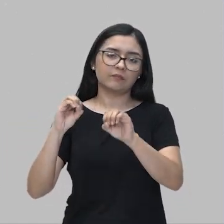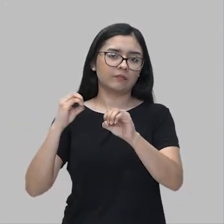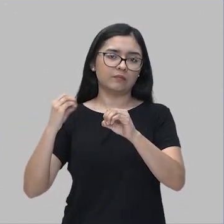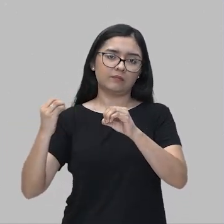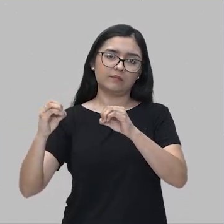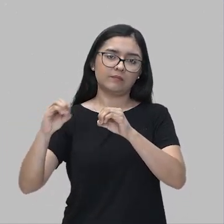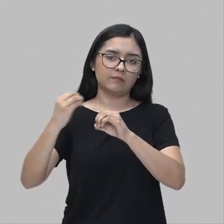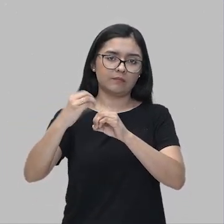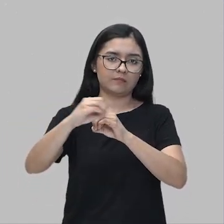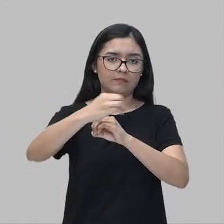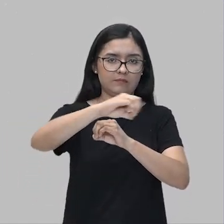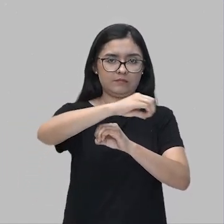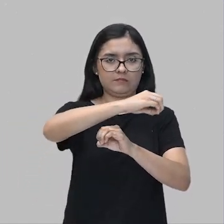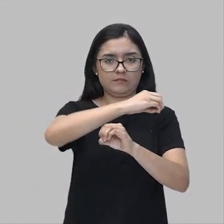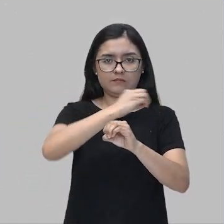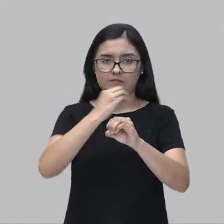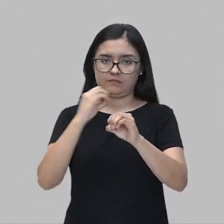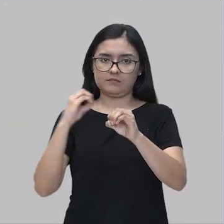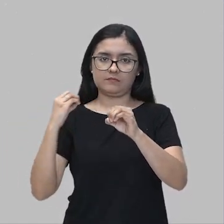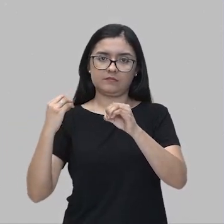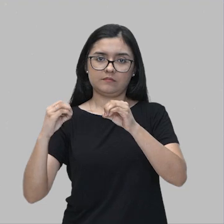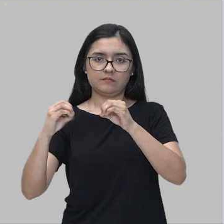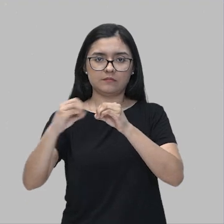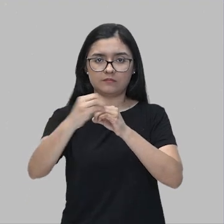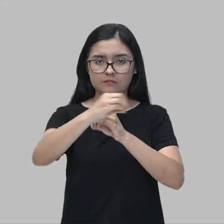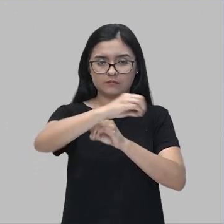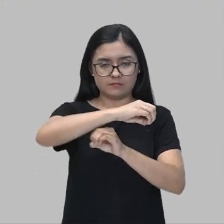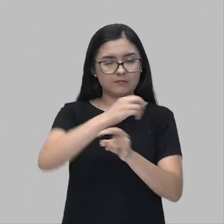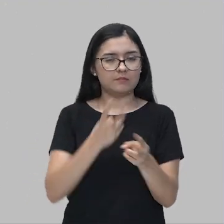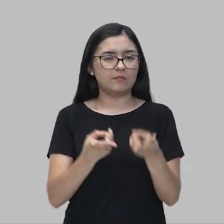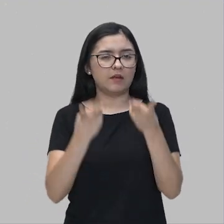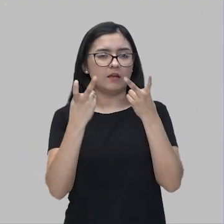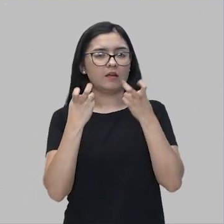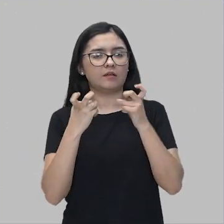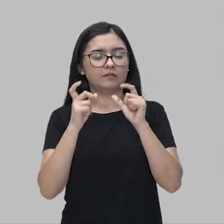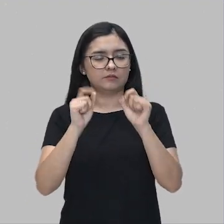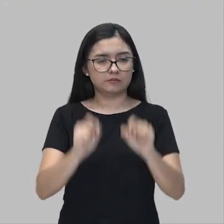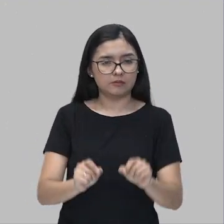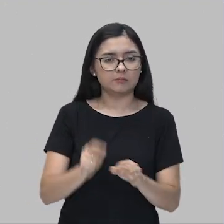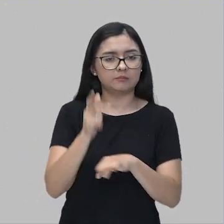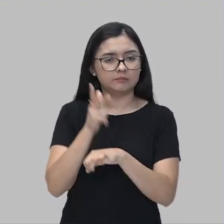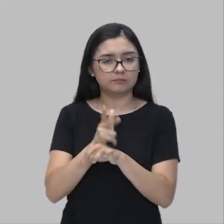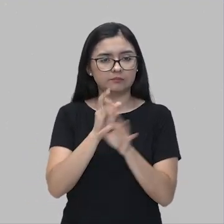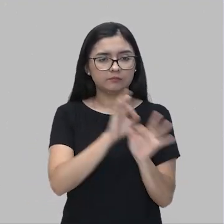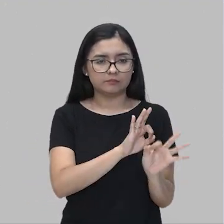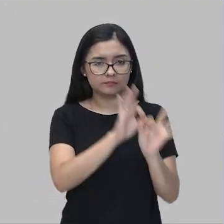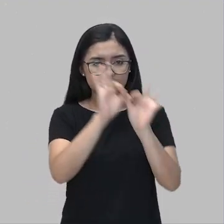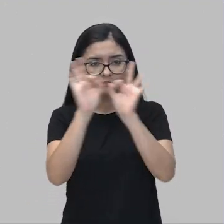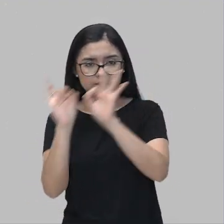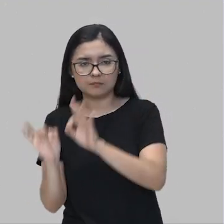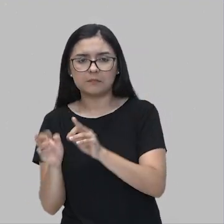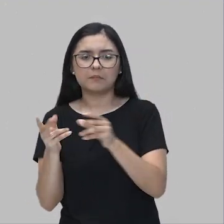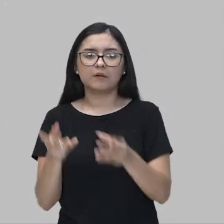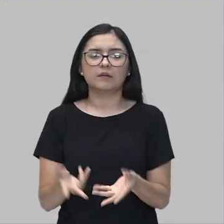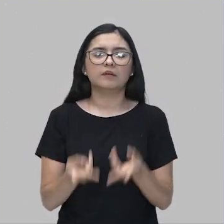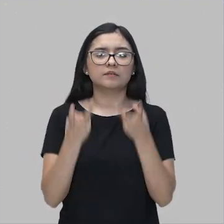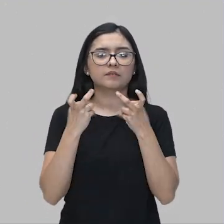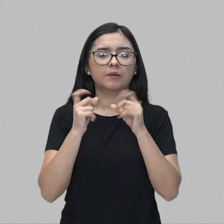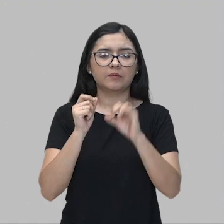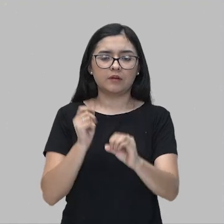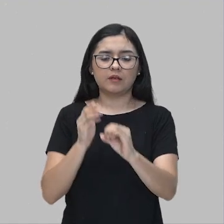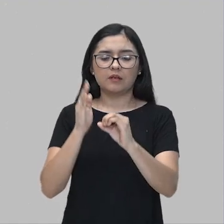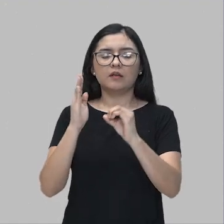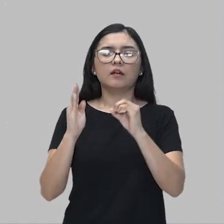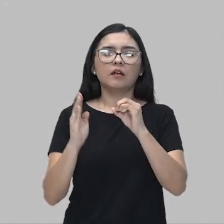imagem que o nosso planeta está girando, né? Vemos ali a parte sombreada e a parte exposta ao